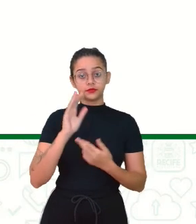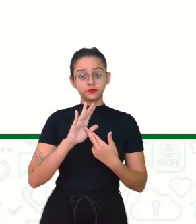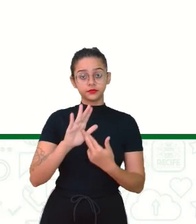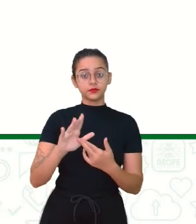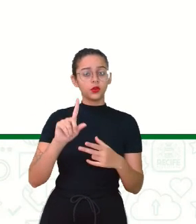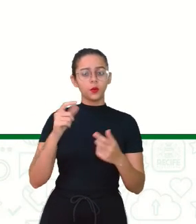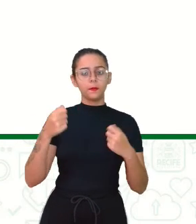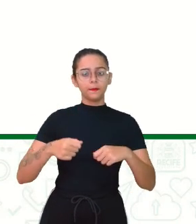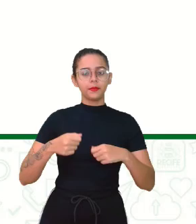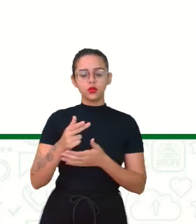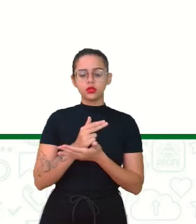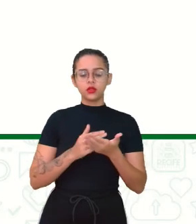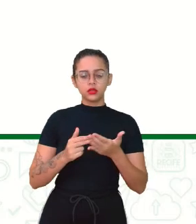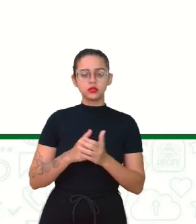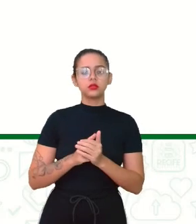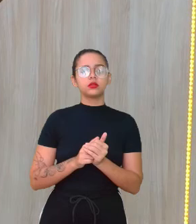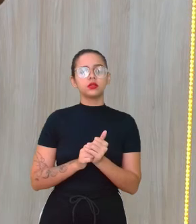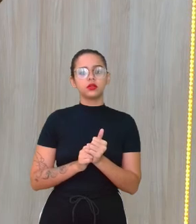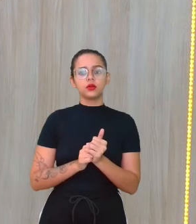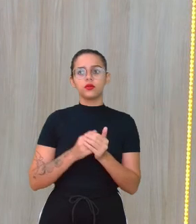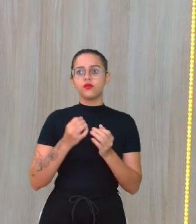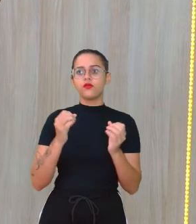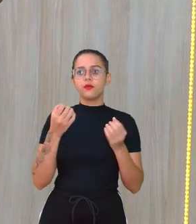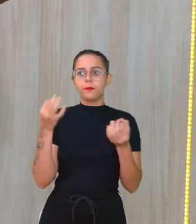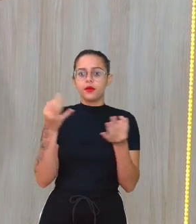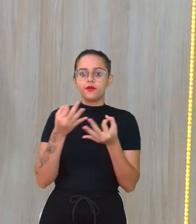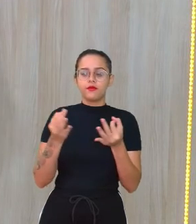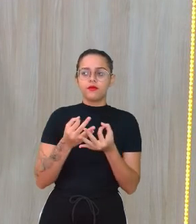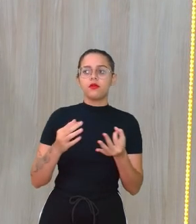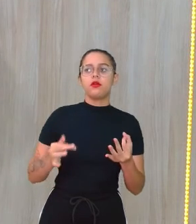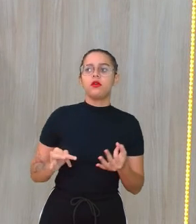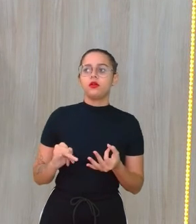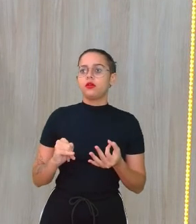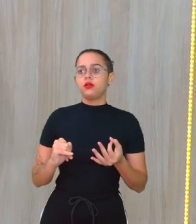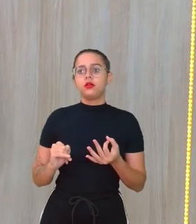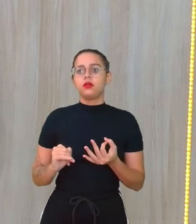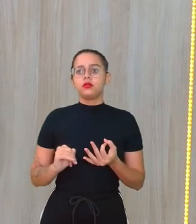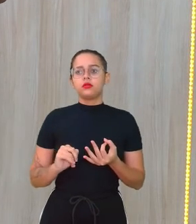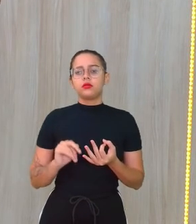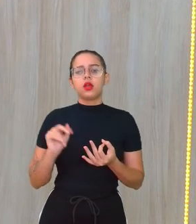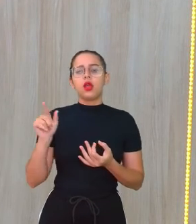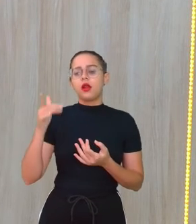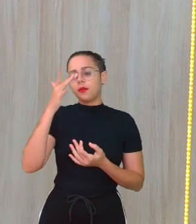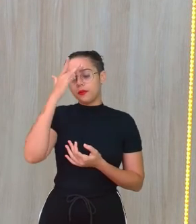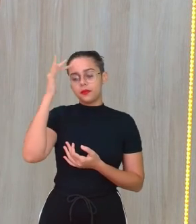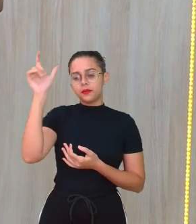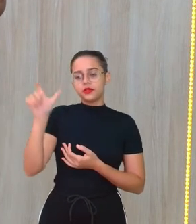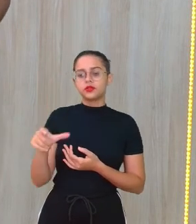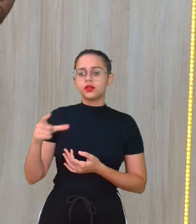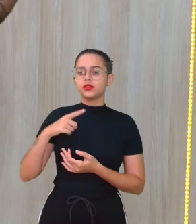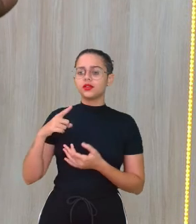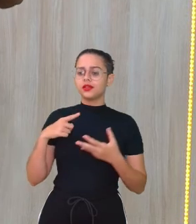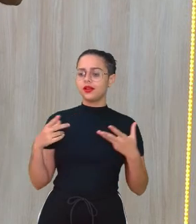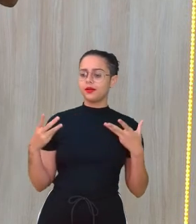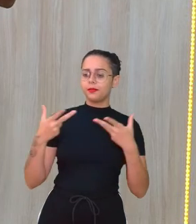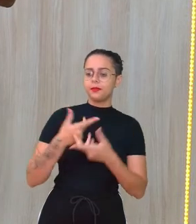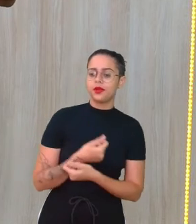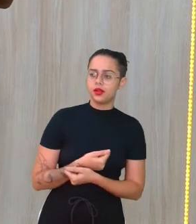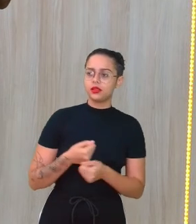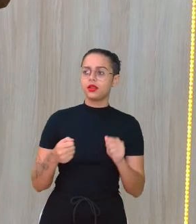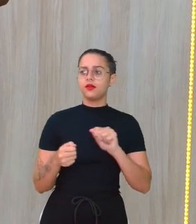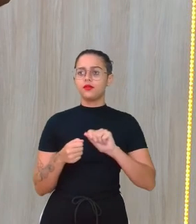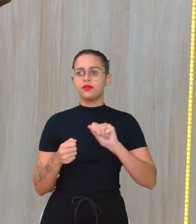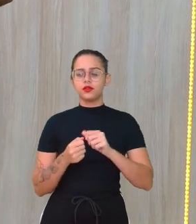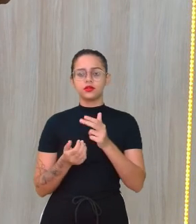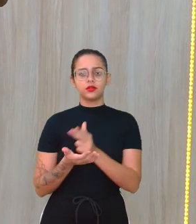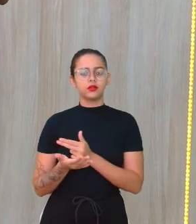Não precisa ser um desenho bem feito, como a gente diz assim, ser aquela pessoa que tem total habilidade de